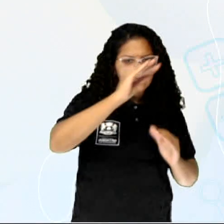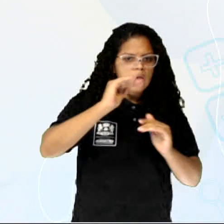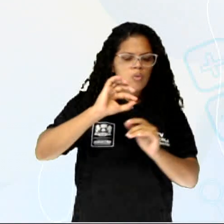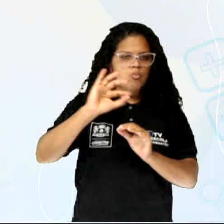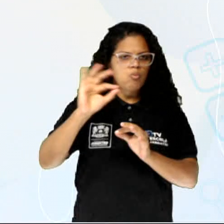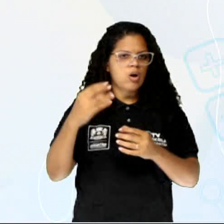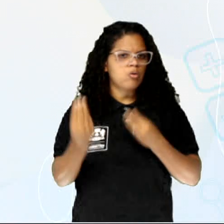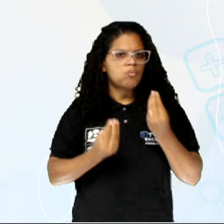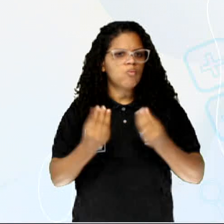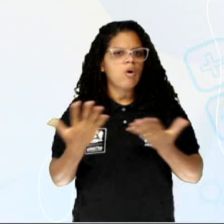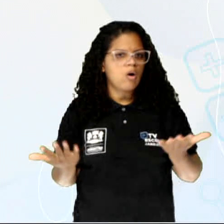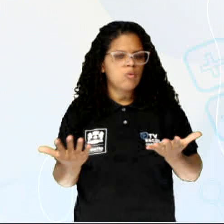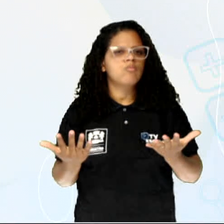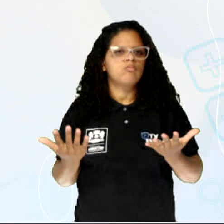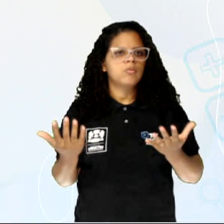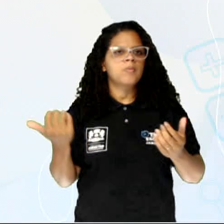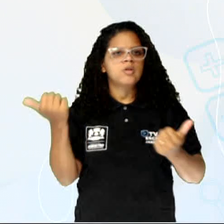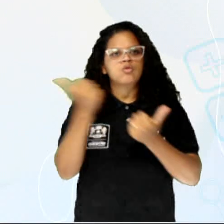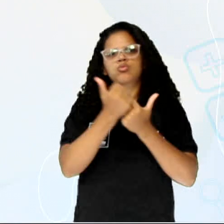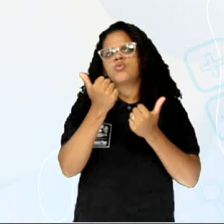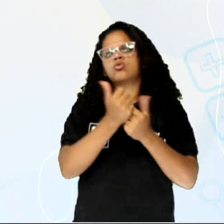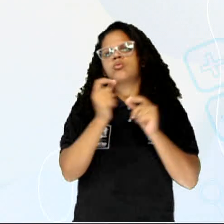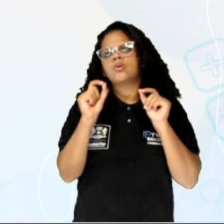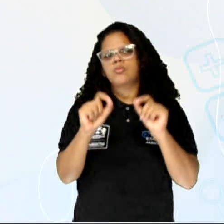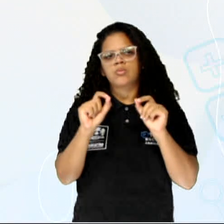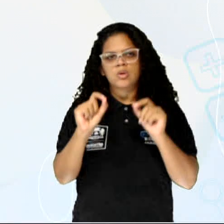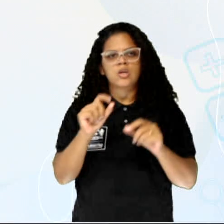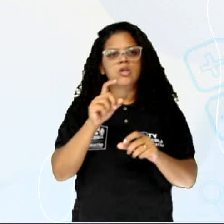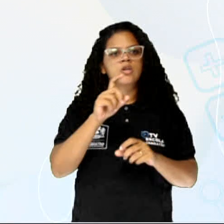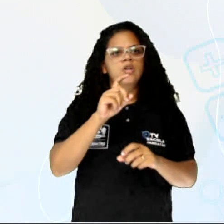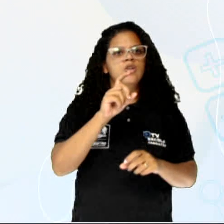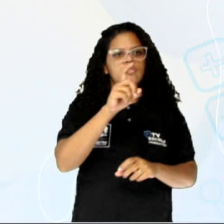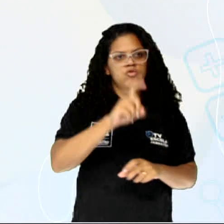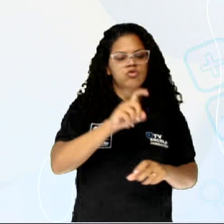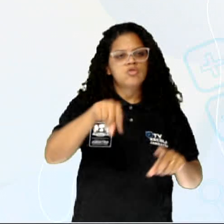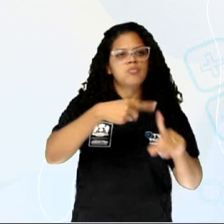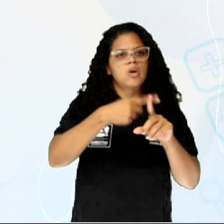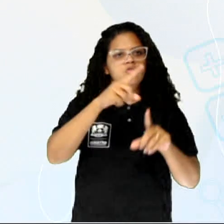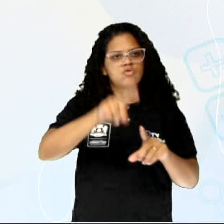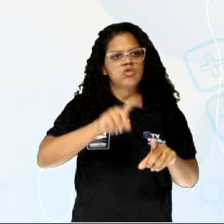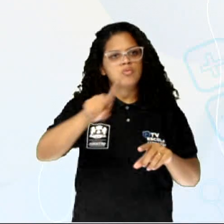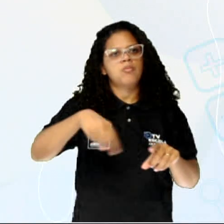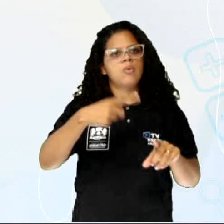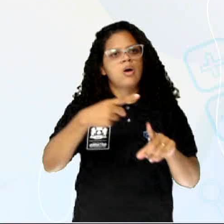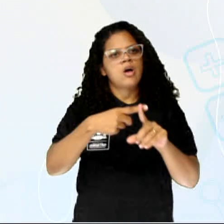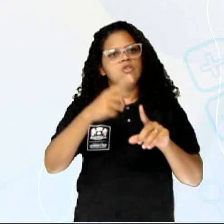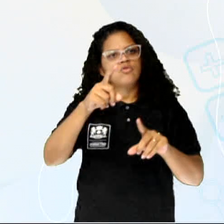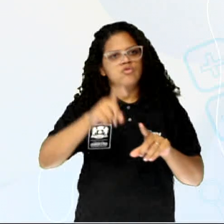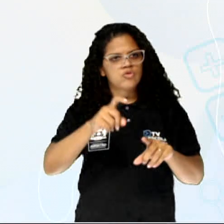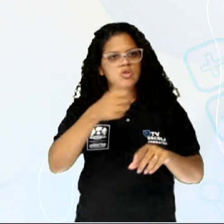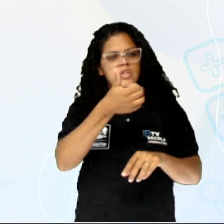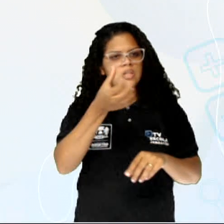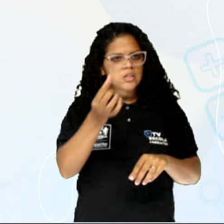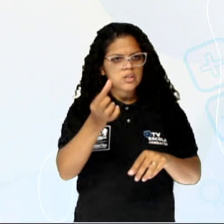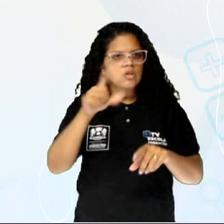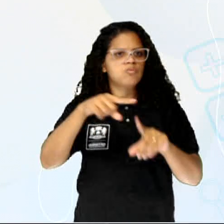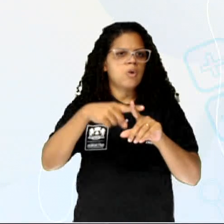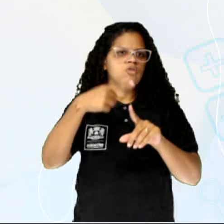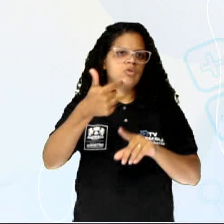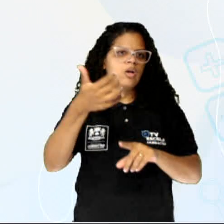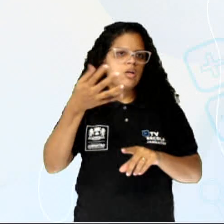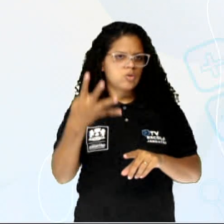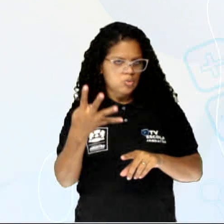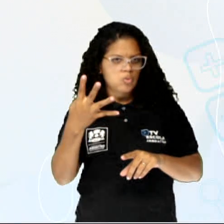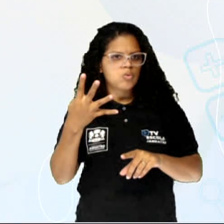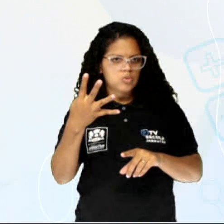Por exemplo, na caixa que tem ali x mais x, 16 mais 14, então tenho 10 mais 16 mais 10 mais